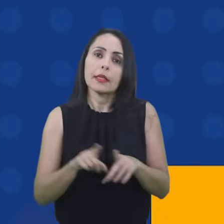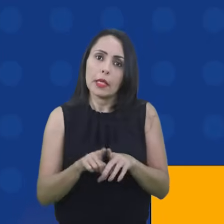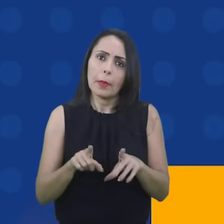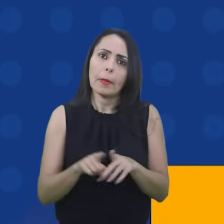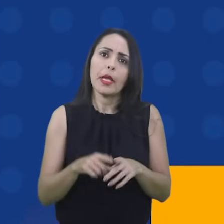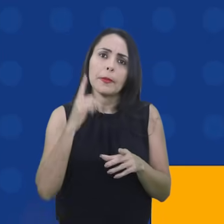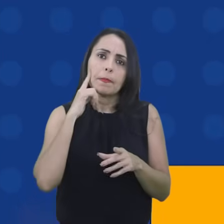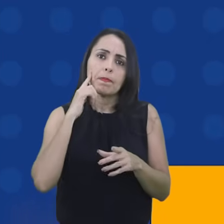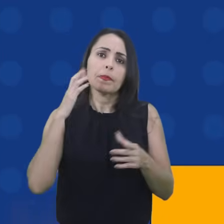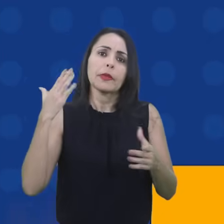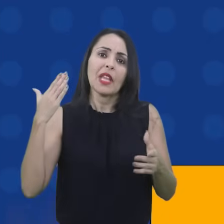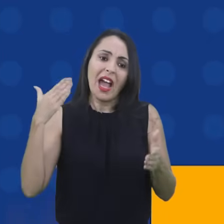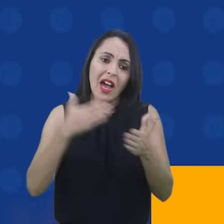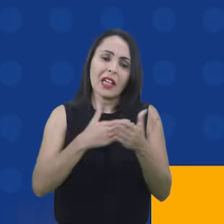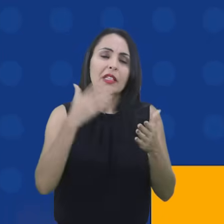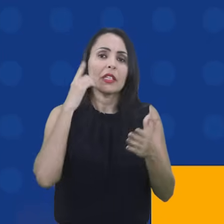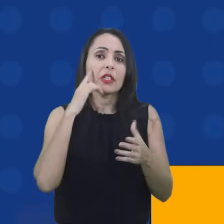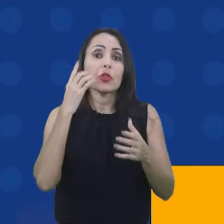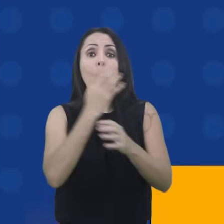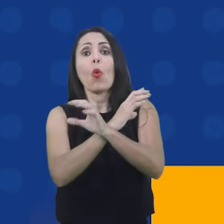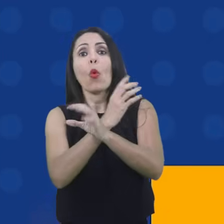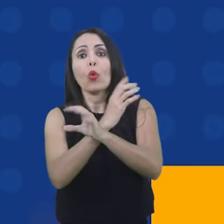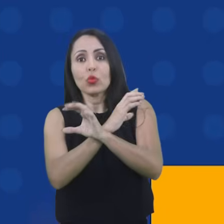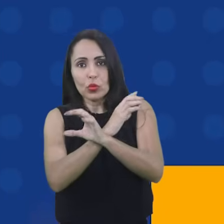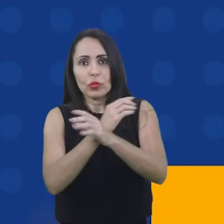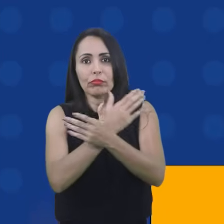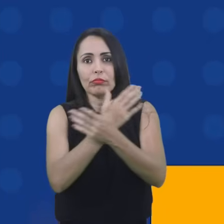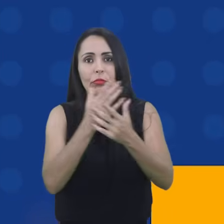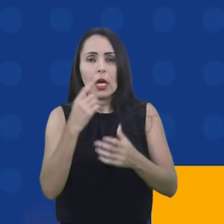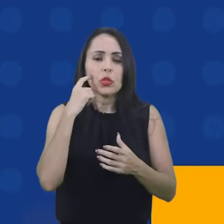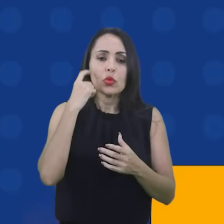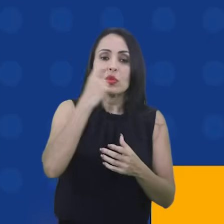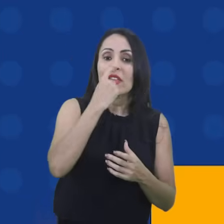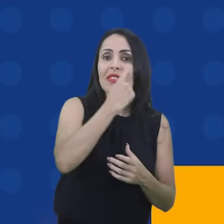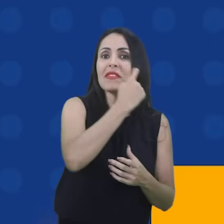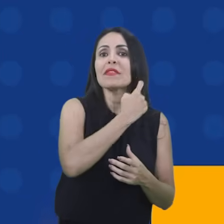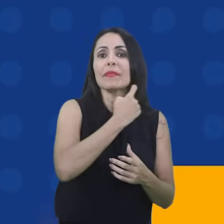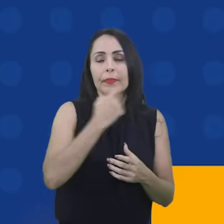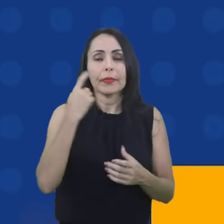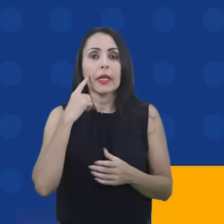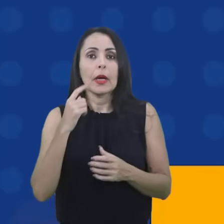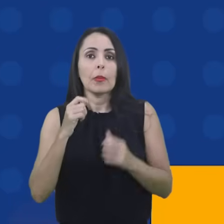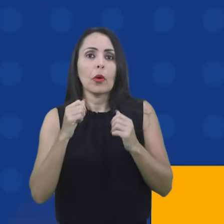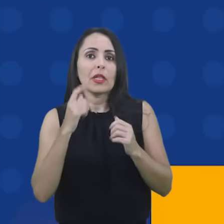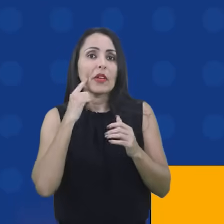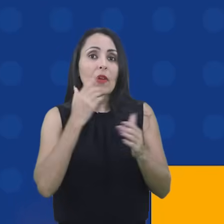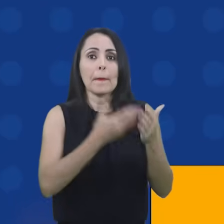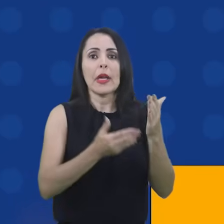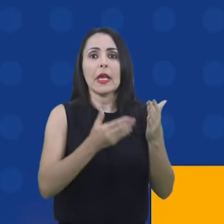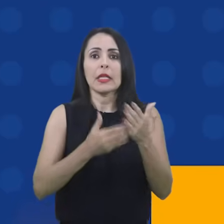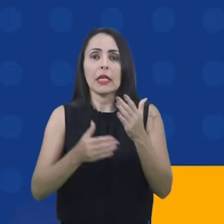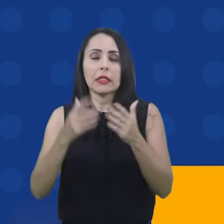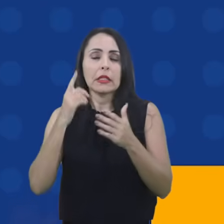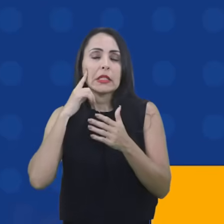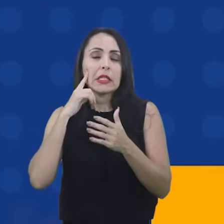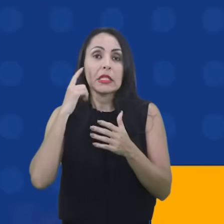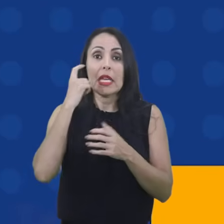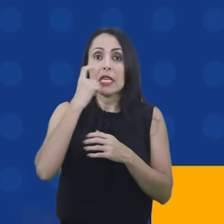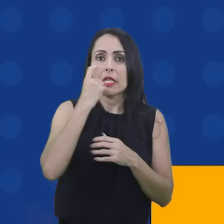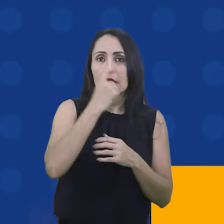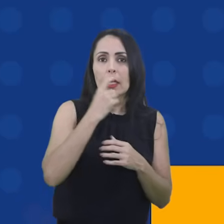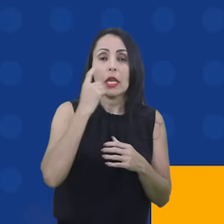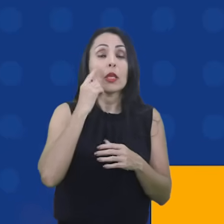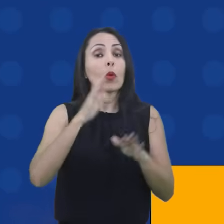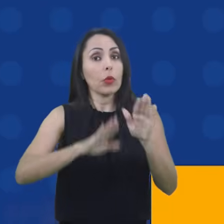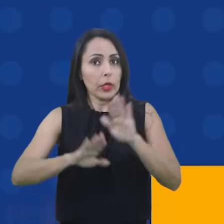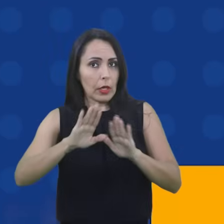também afeta os ossos que sustentam o dente, então ela é mais grave, ela pode levar a percas dentárias severas, então